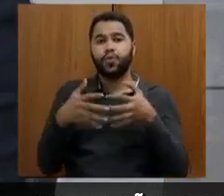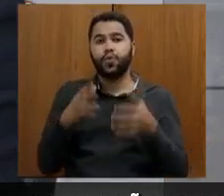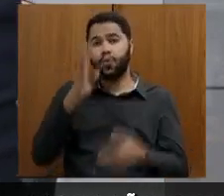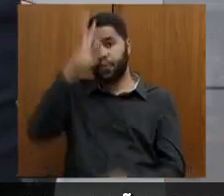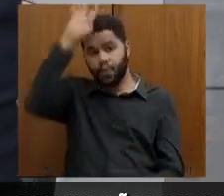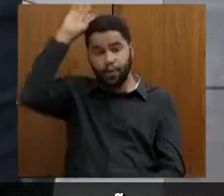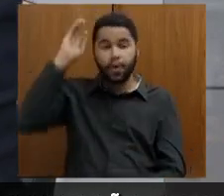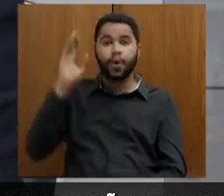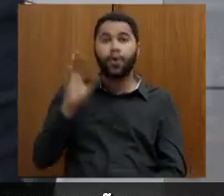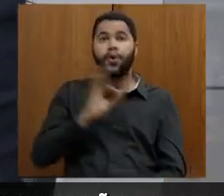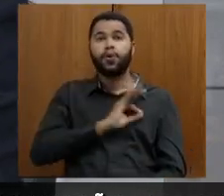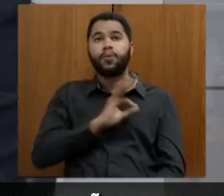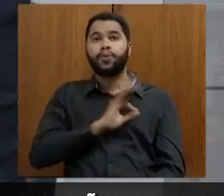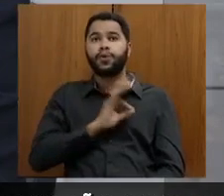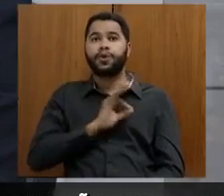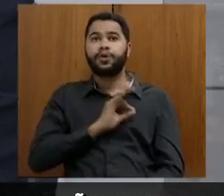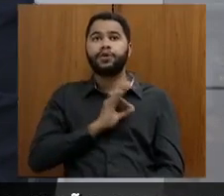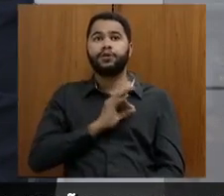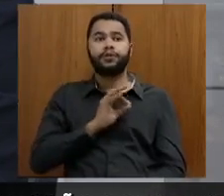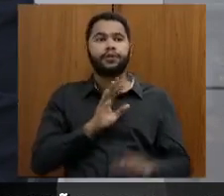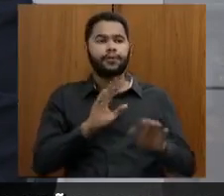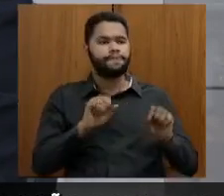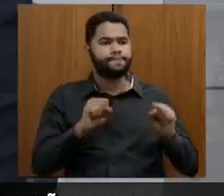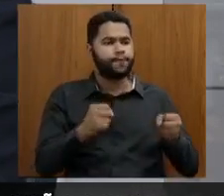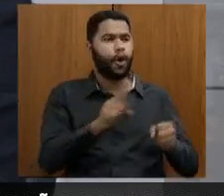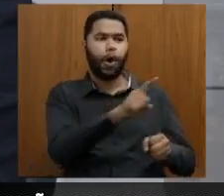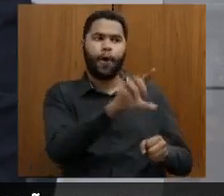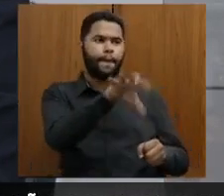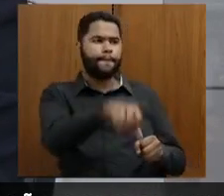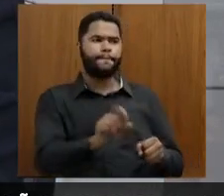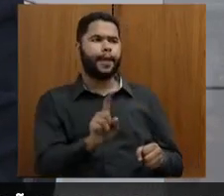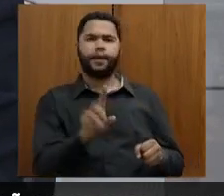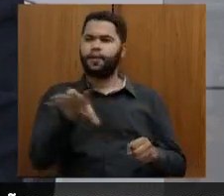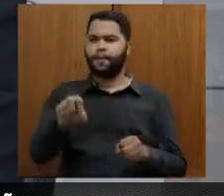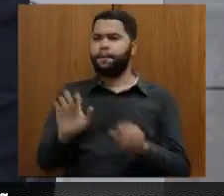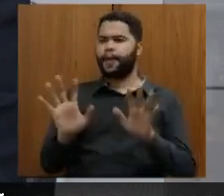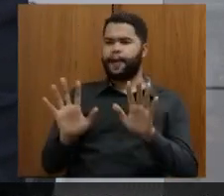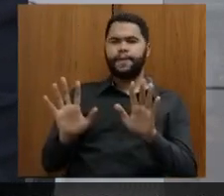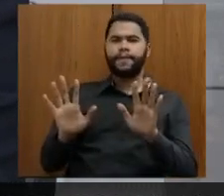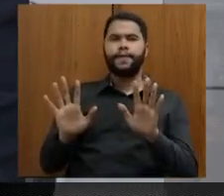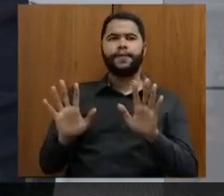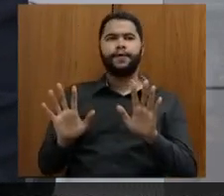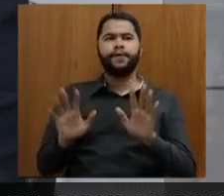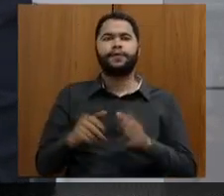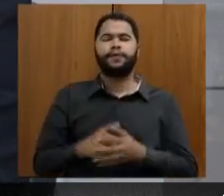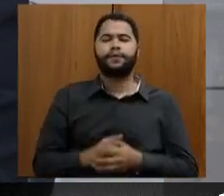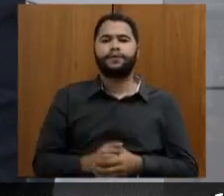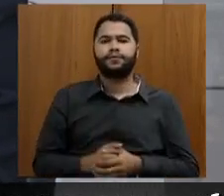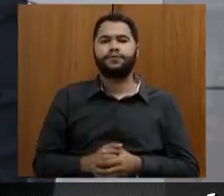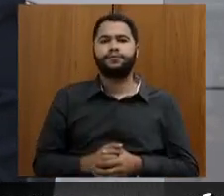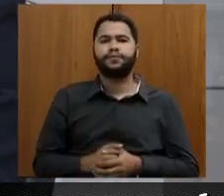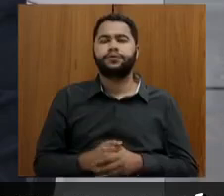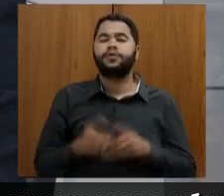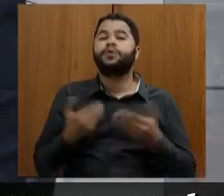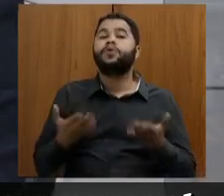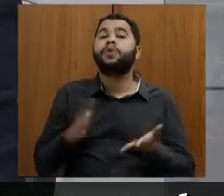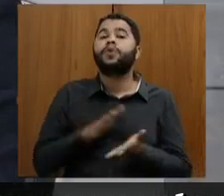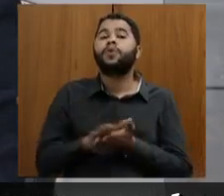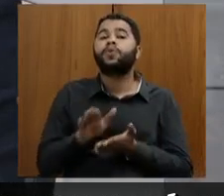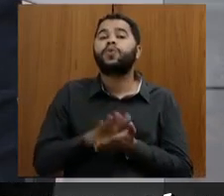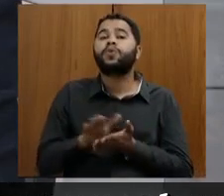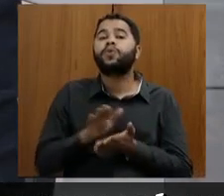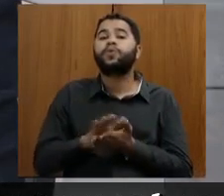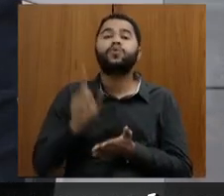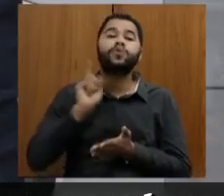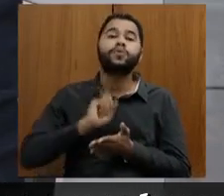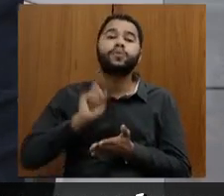EA Polícia Militar lá empenhada para não deixar roubar carga de sandálias Qual que é o custo